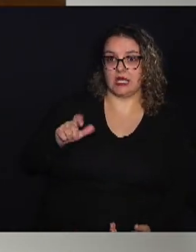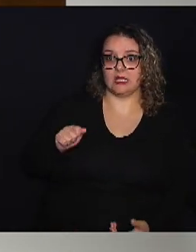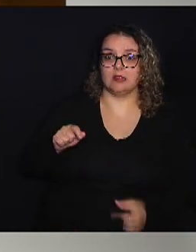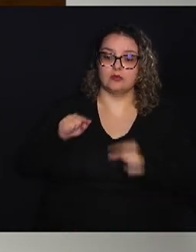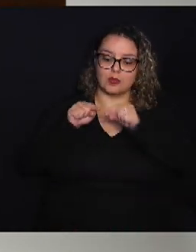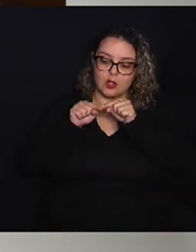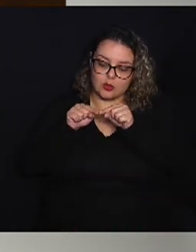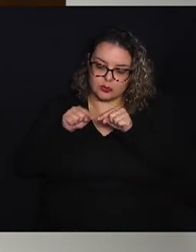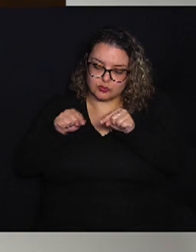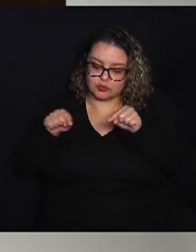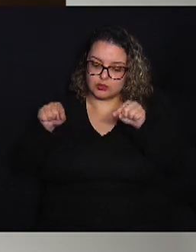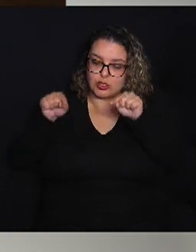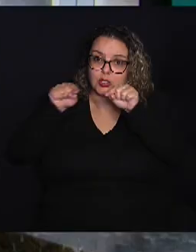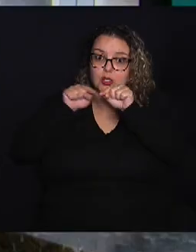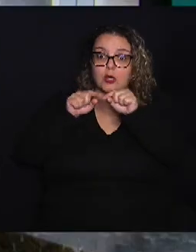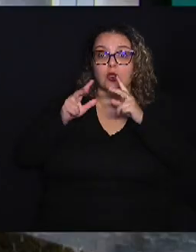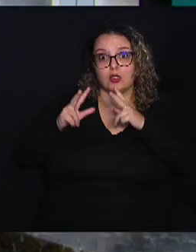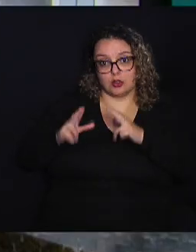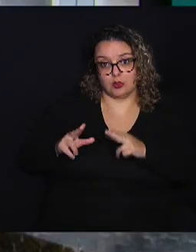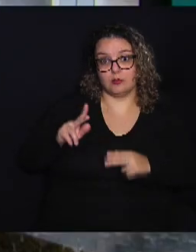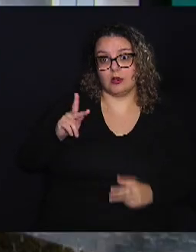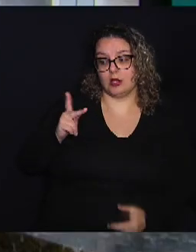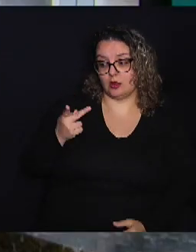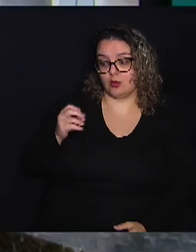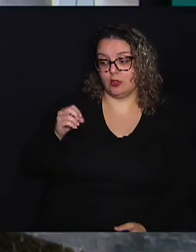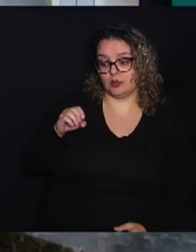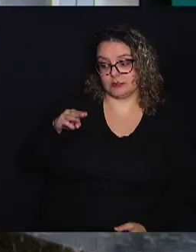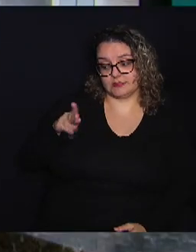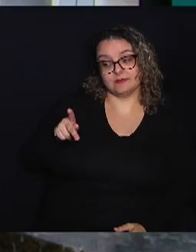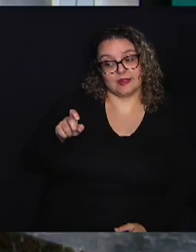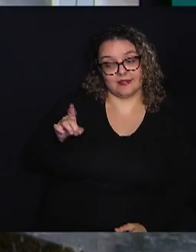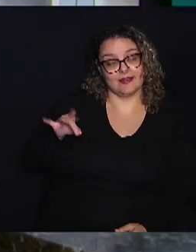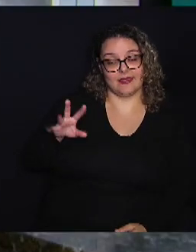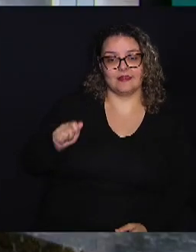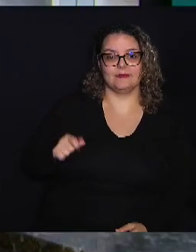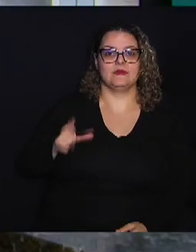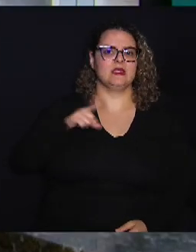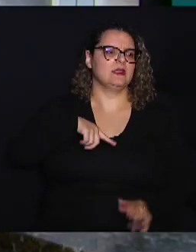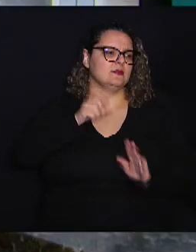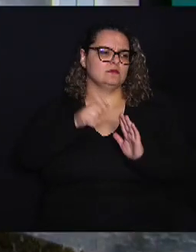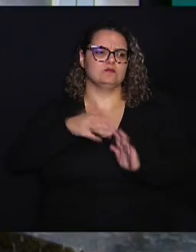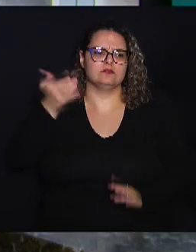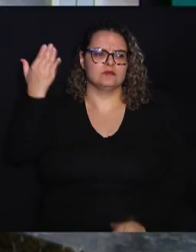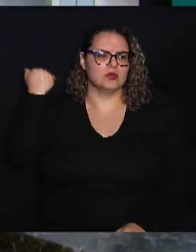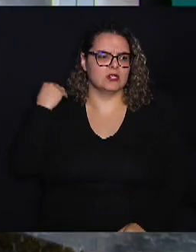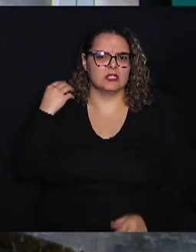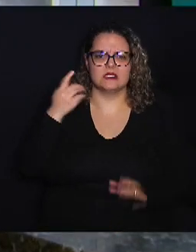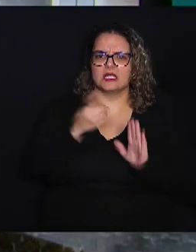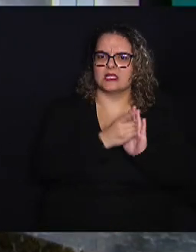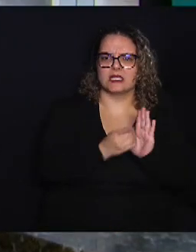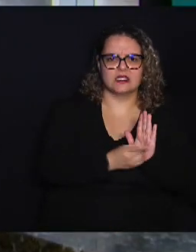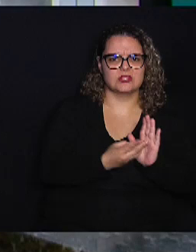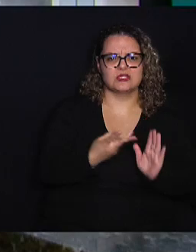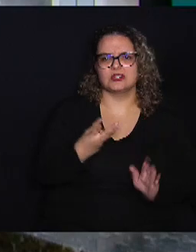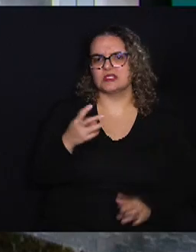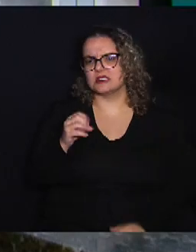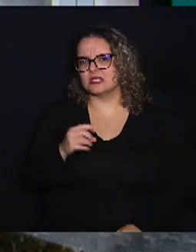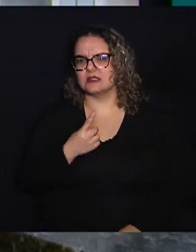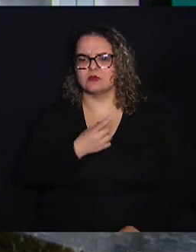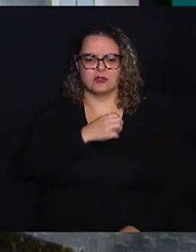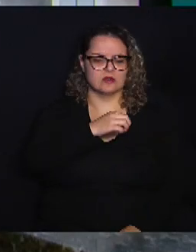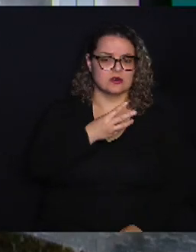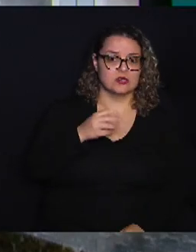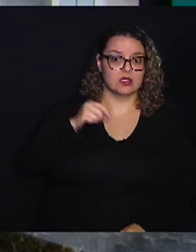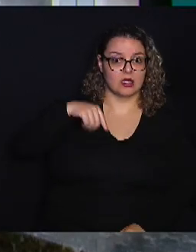redondinha, assim como sua hospedeira. A gente tem registro já desde a década de 1930 aqui no Brasil,